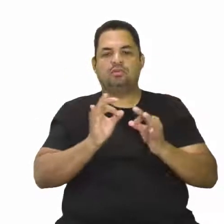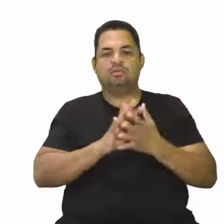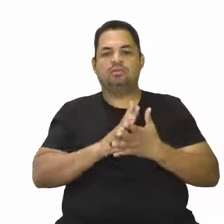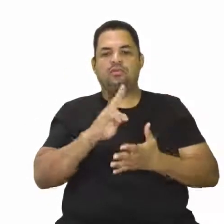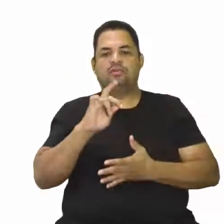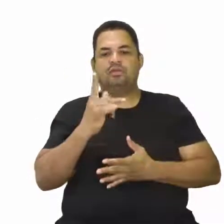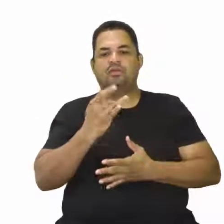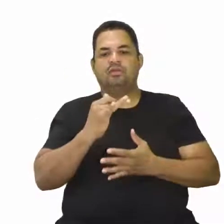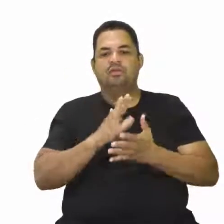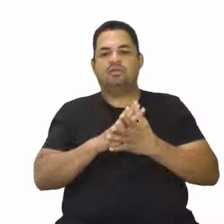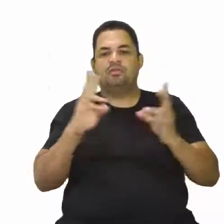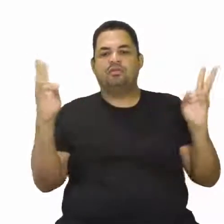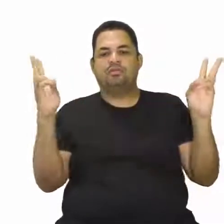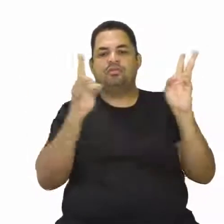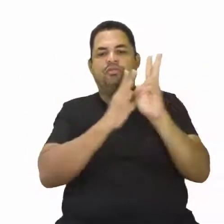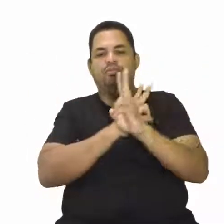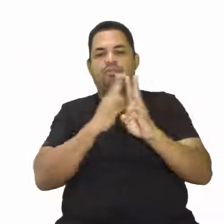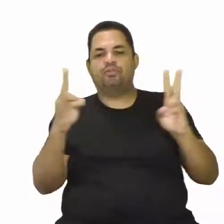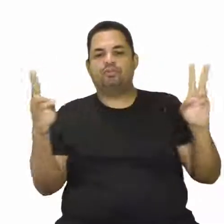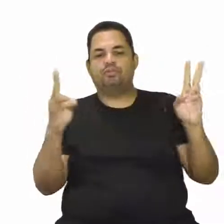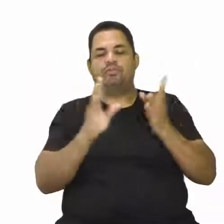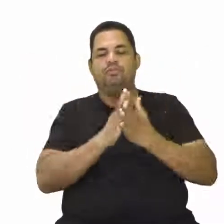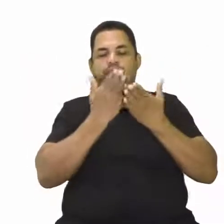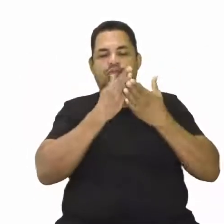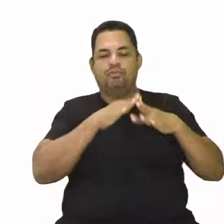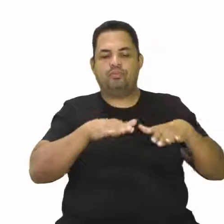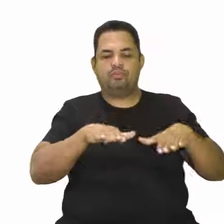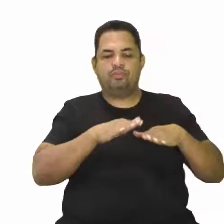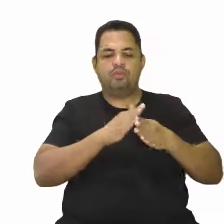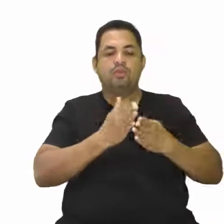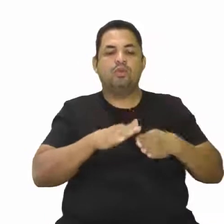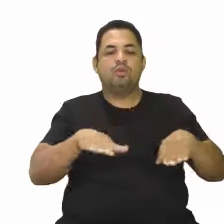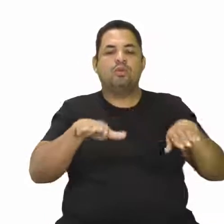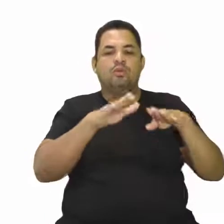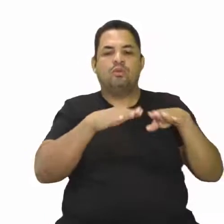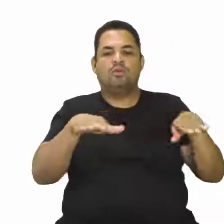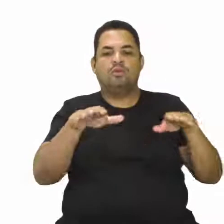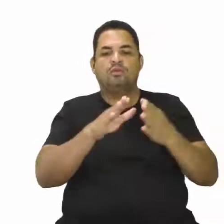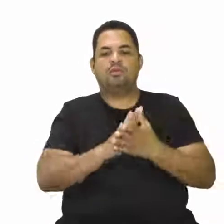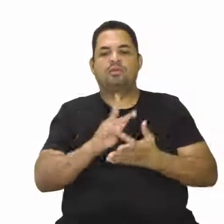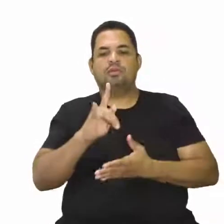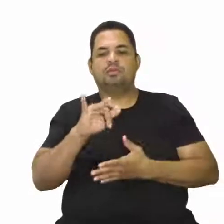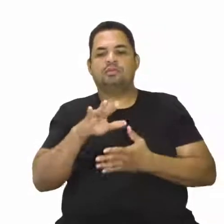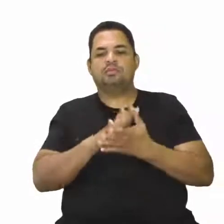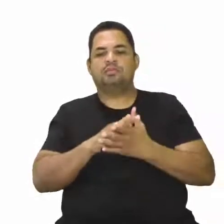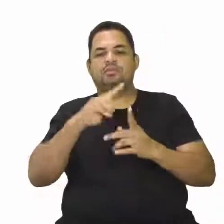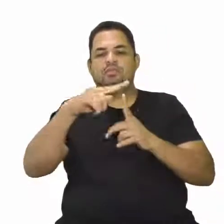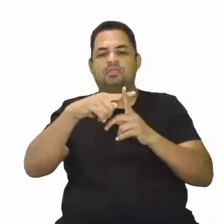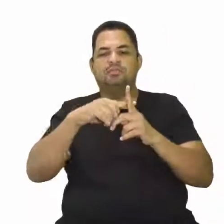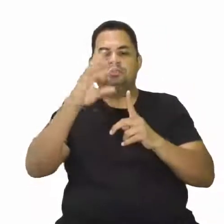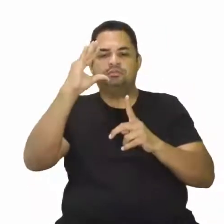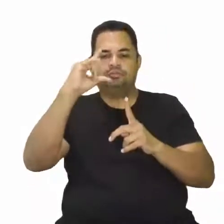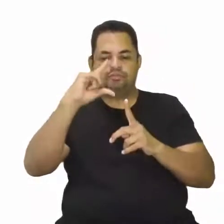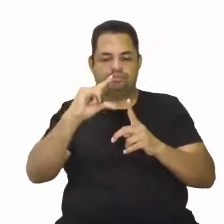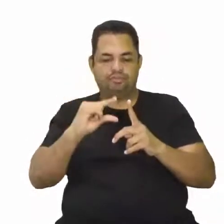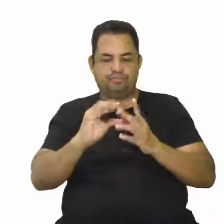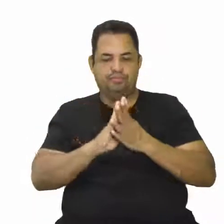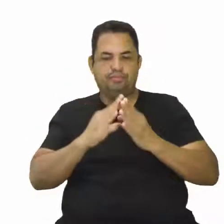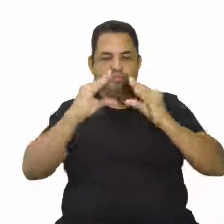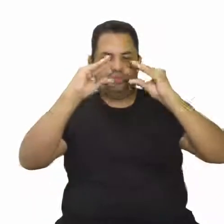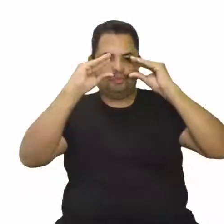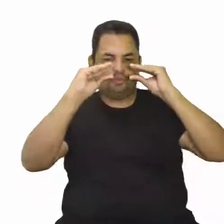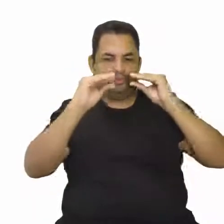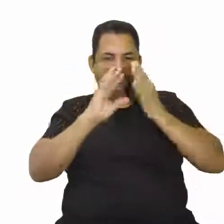vinhos. Os ventos que chegam do Oceano Pacífico faz com que a temperatura caia à noite, o que